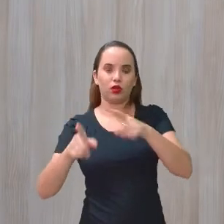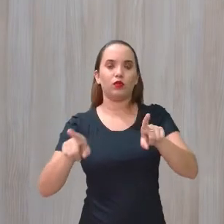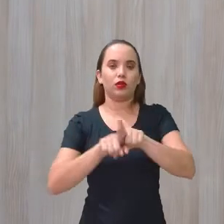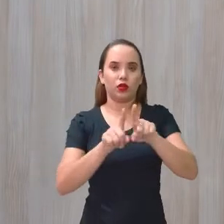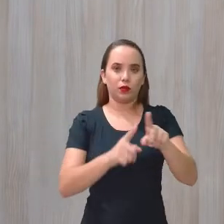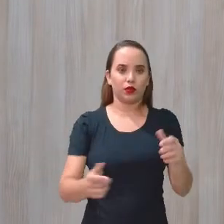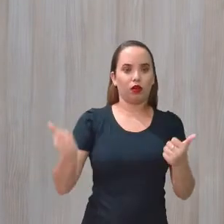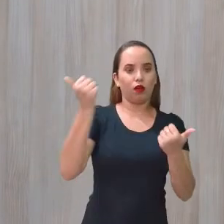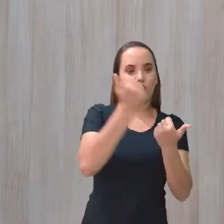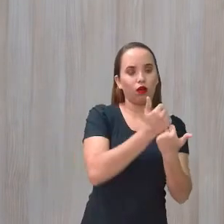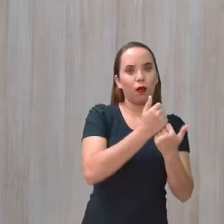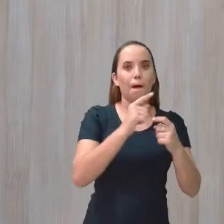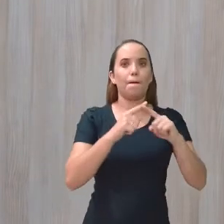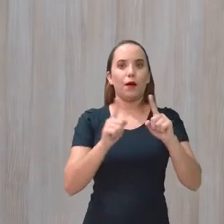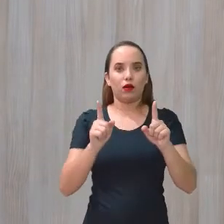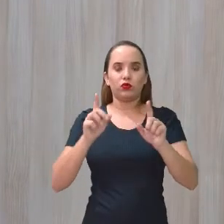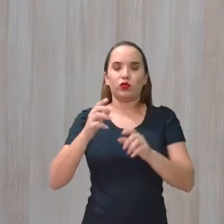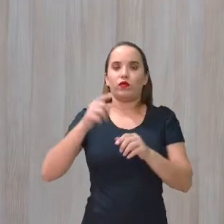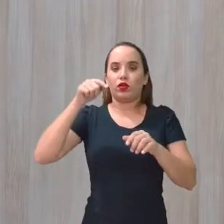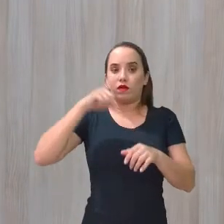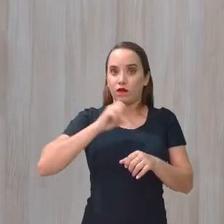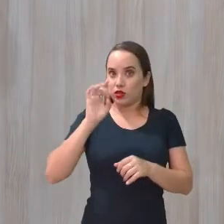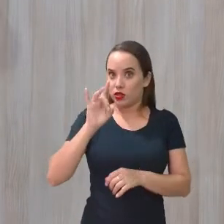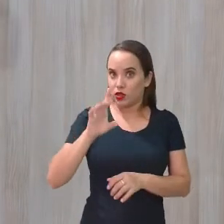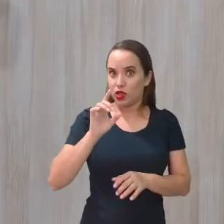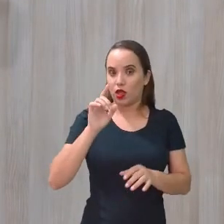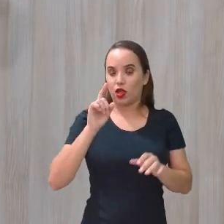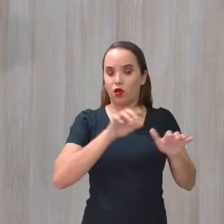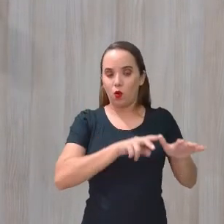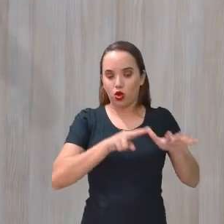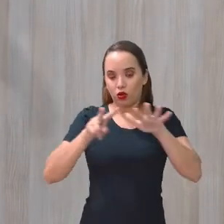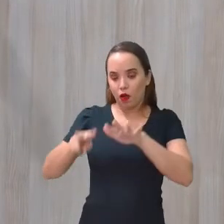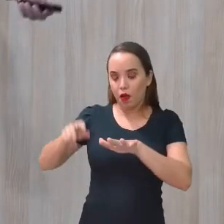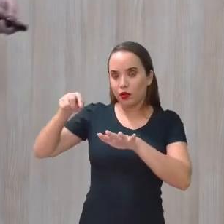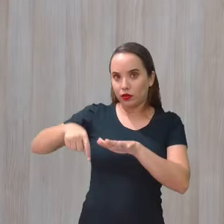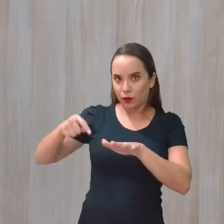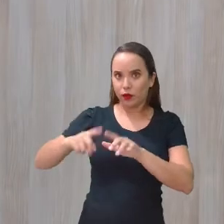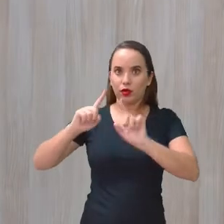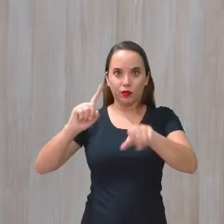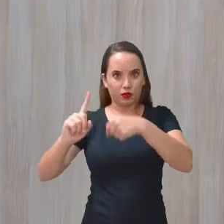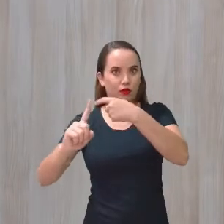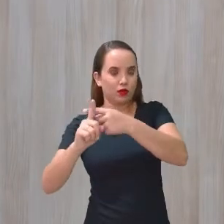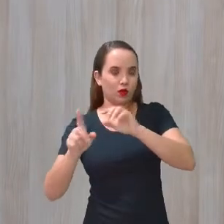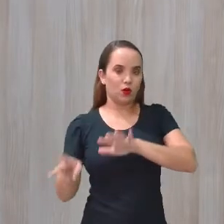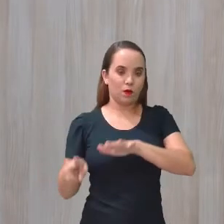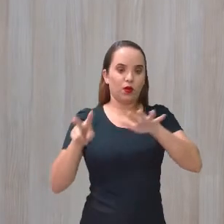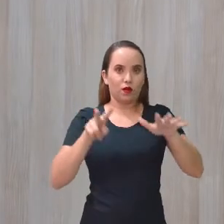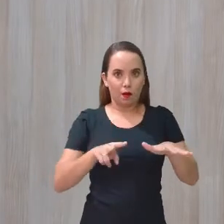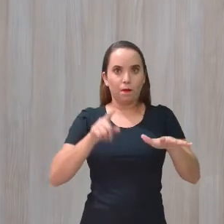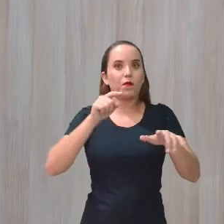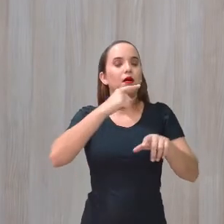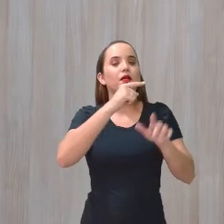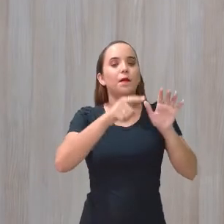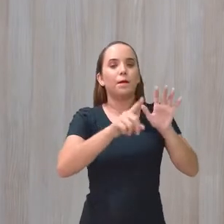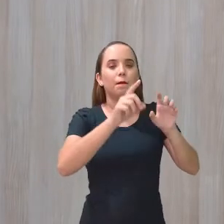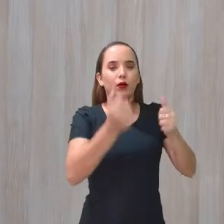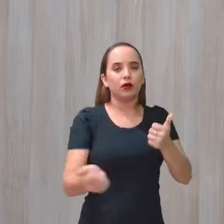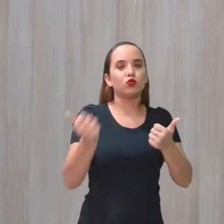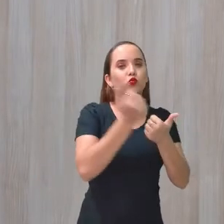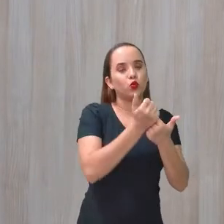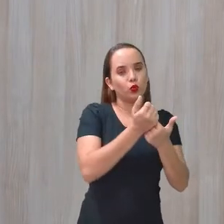substituição, e a gente vai dedicar uma semana inteira só para o método da adição e uma semana inteira só para o método